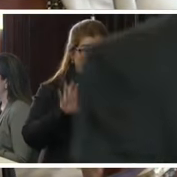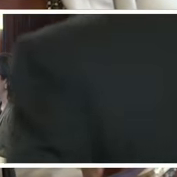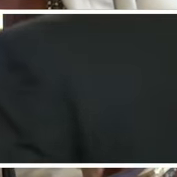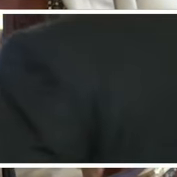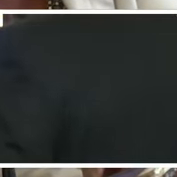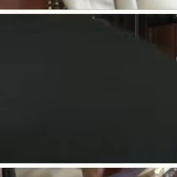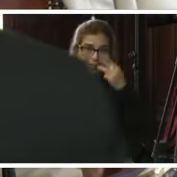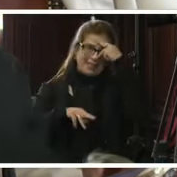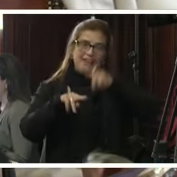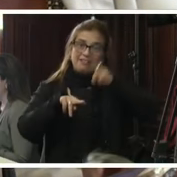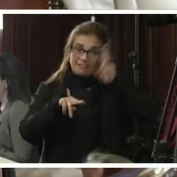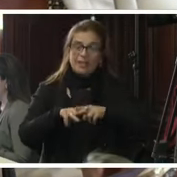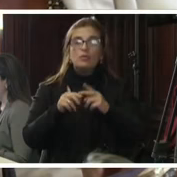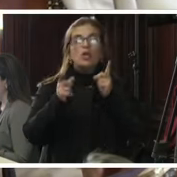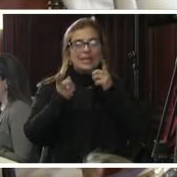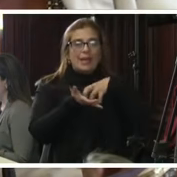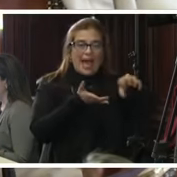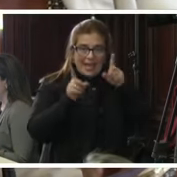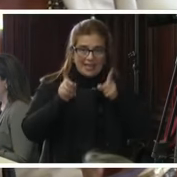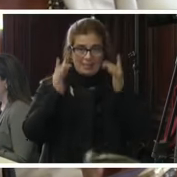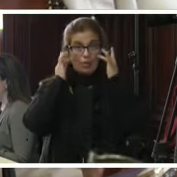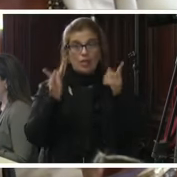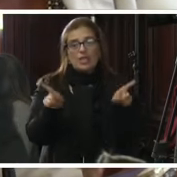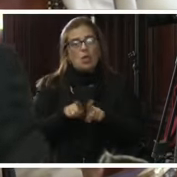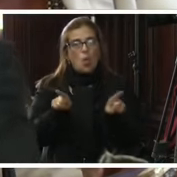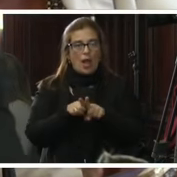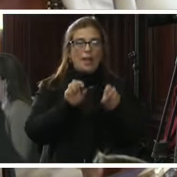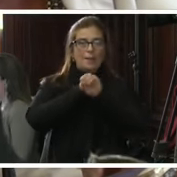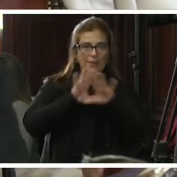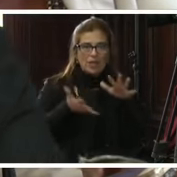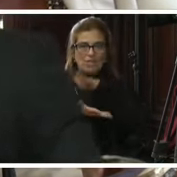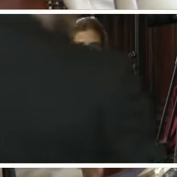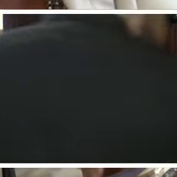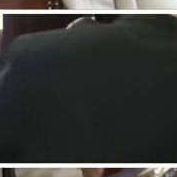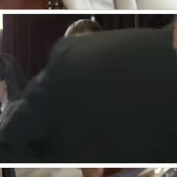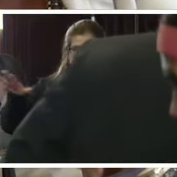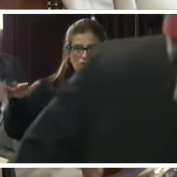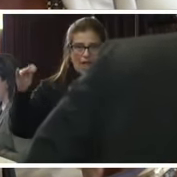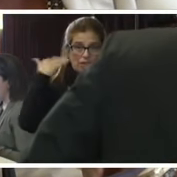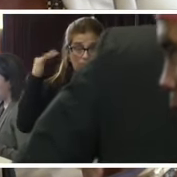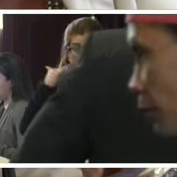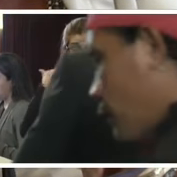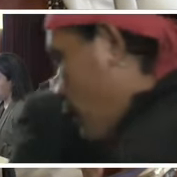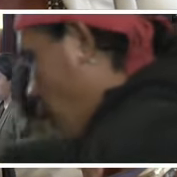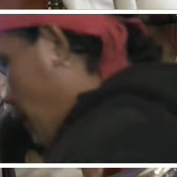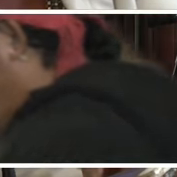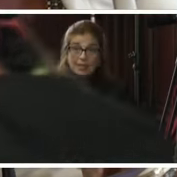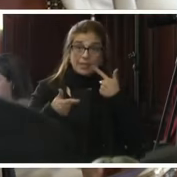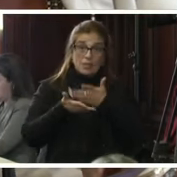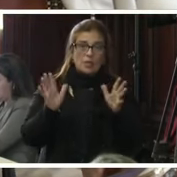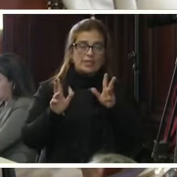também o campo da educação, penalizando, sobretudo, crianças e adolescentes. Os dados oficiais indicam que, no ano